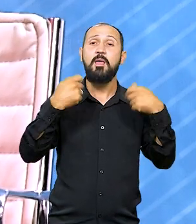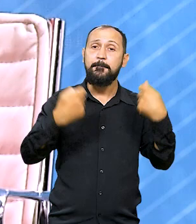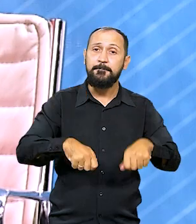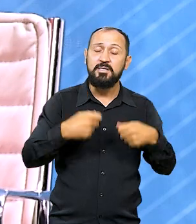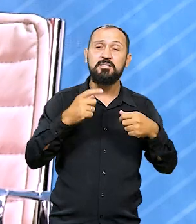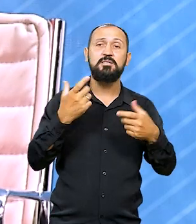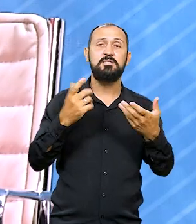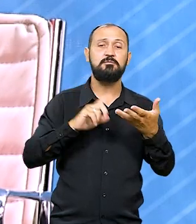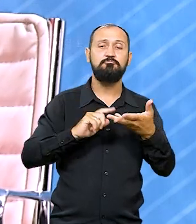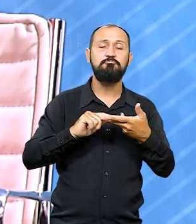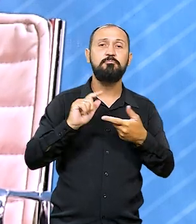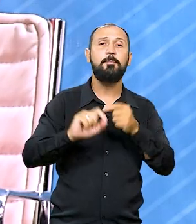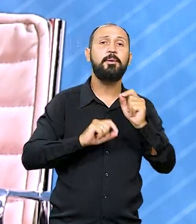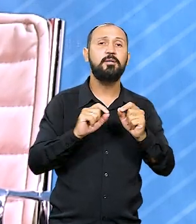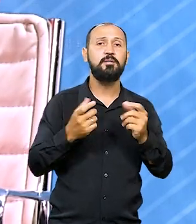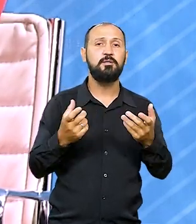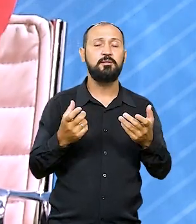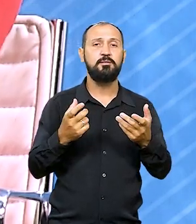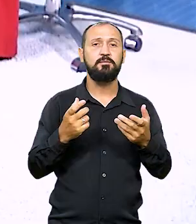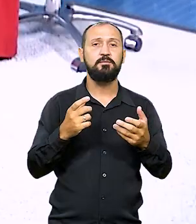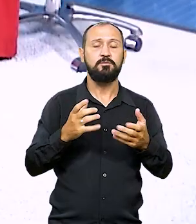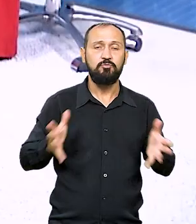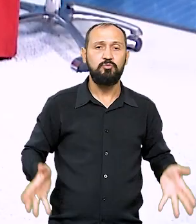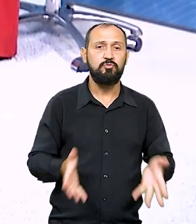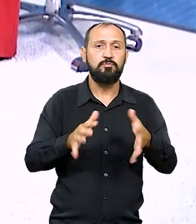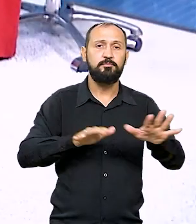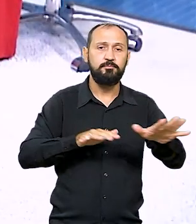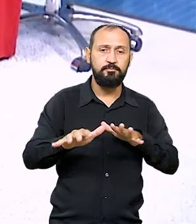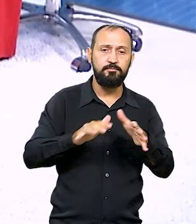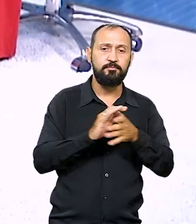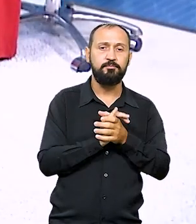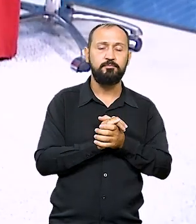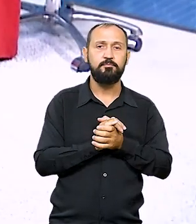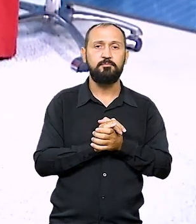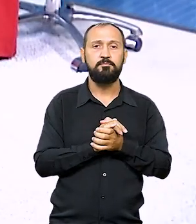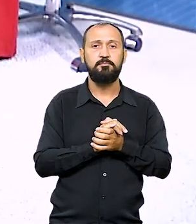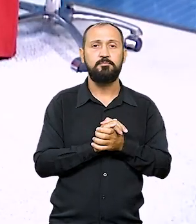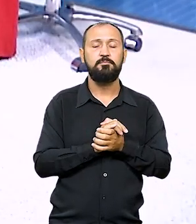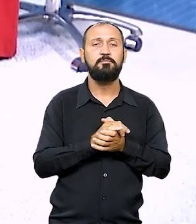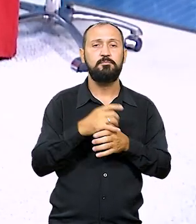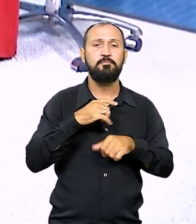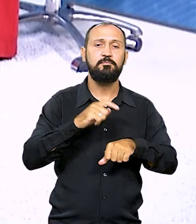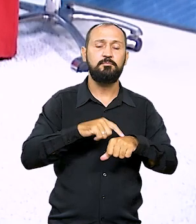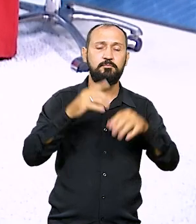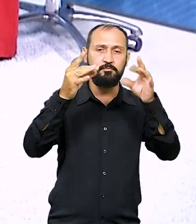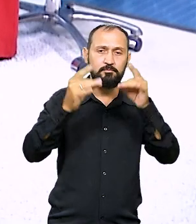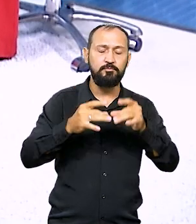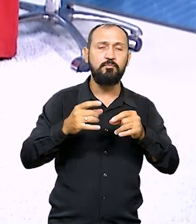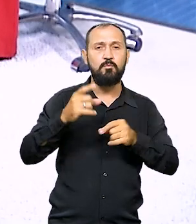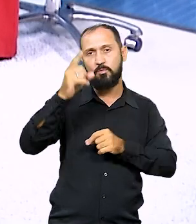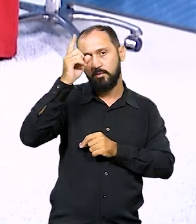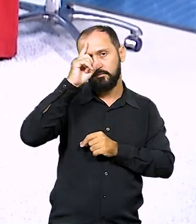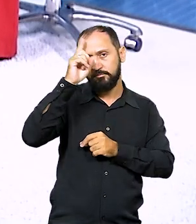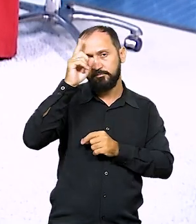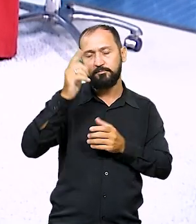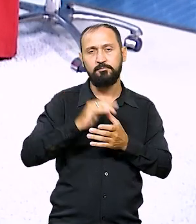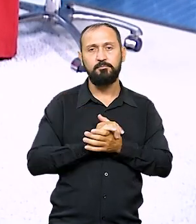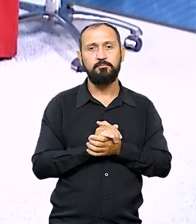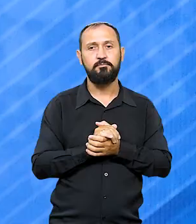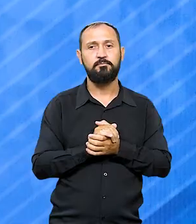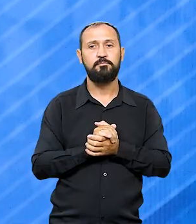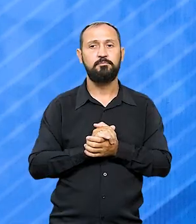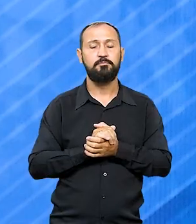uma demanda muito grande também para que isso se movimente, né, doutor? Isso, são demandas diárias, né? A